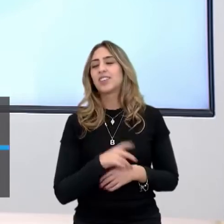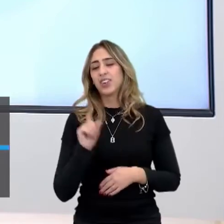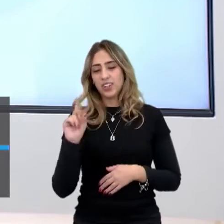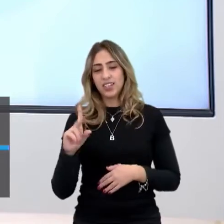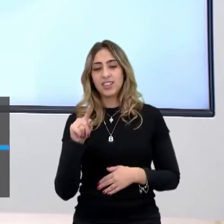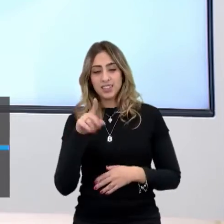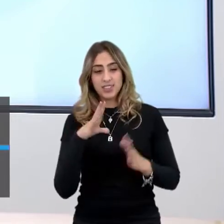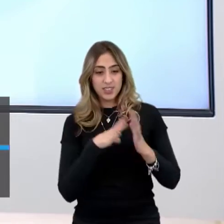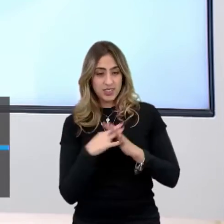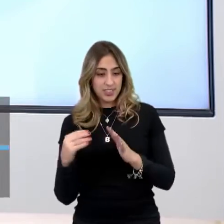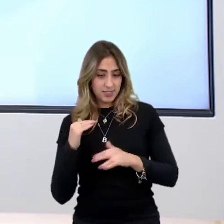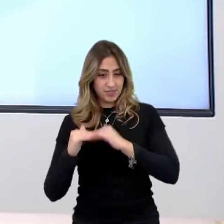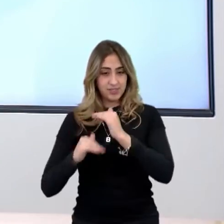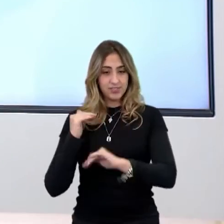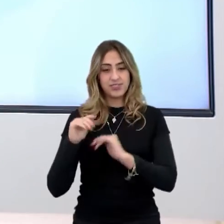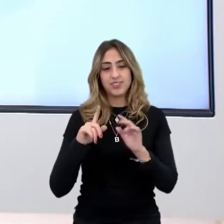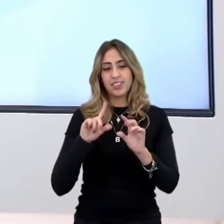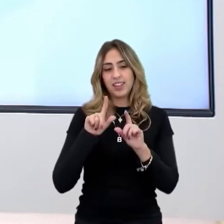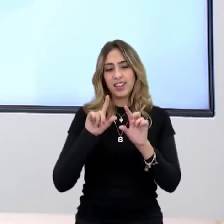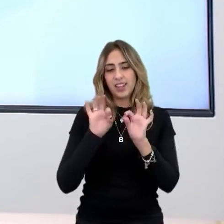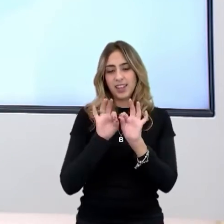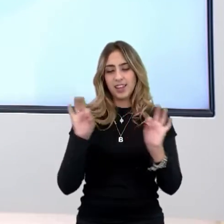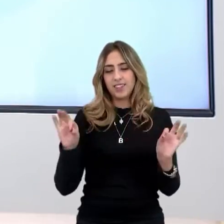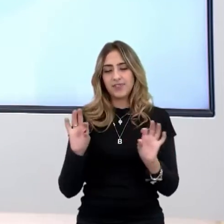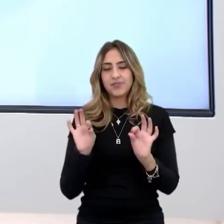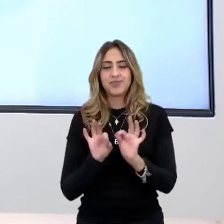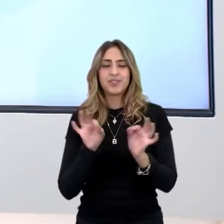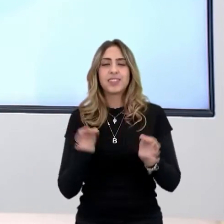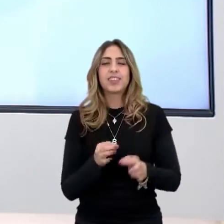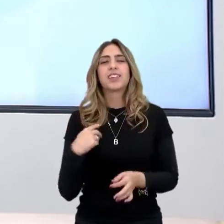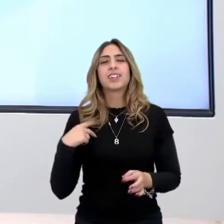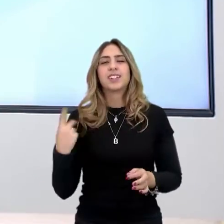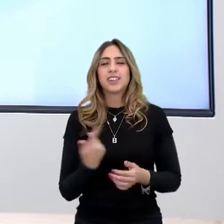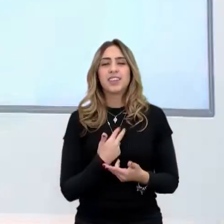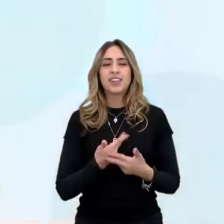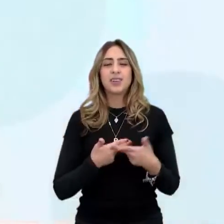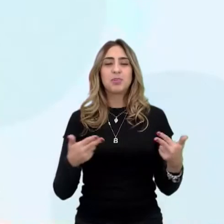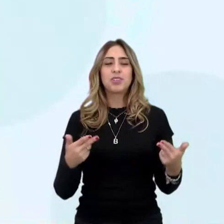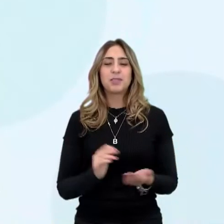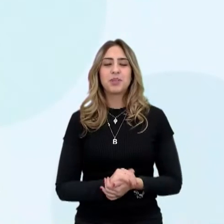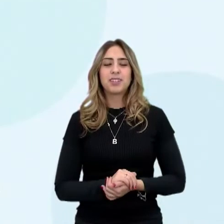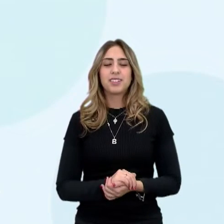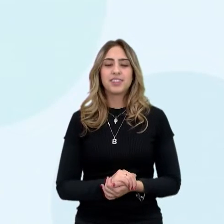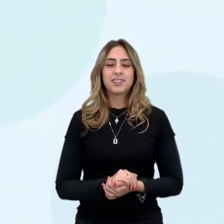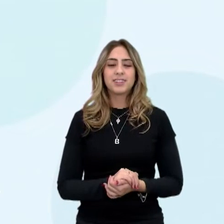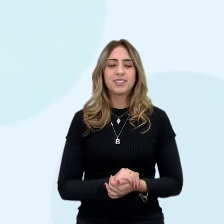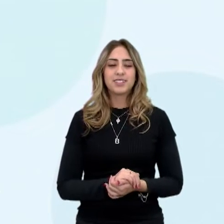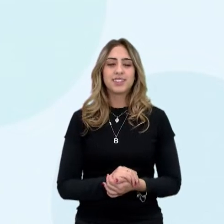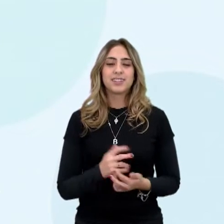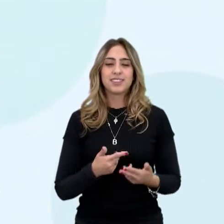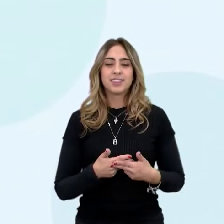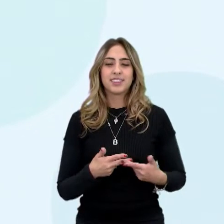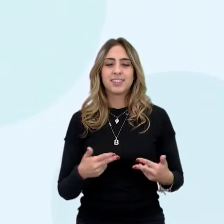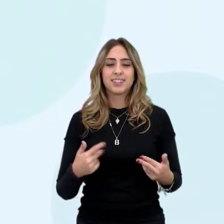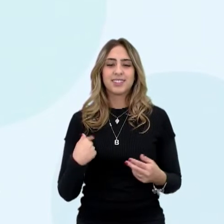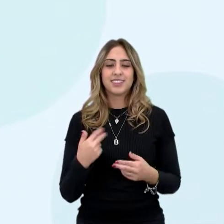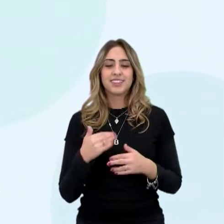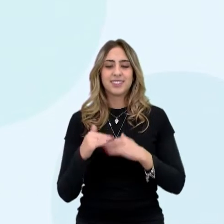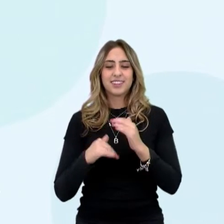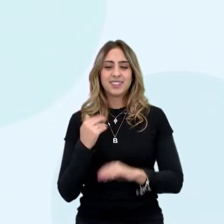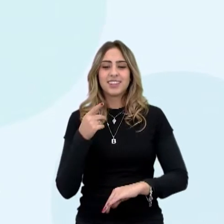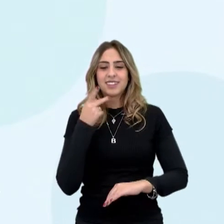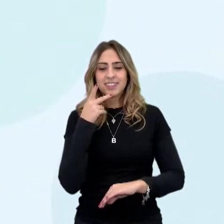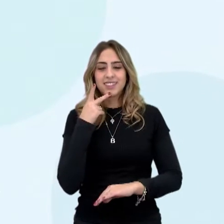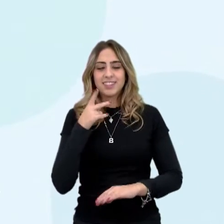nesse modelo de regressão linear simples, né, nós podemos citar mais alguns exemplos. Vamos a eles, então? Olha lá. A estimativa de salário